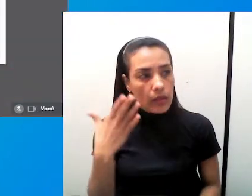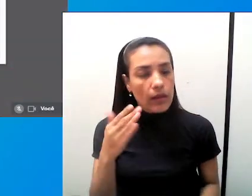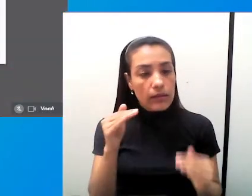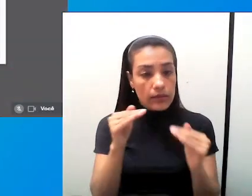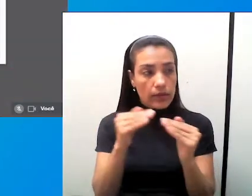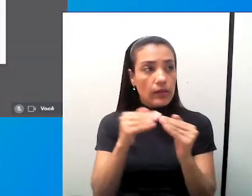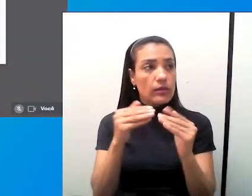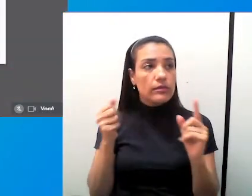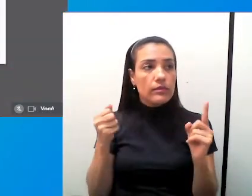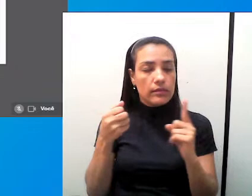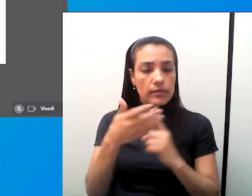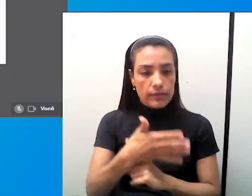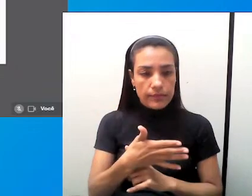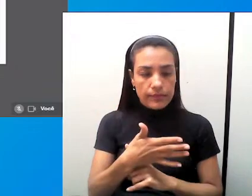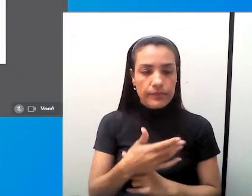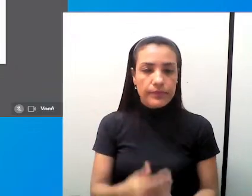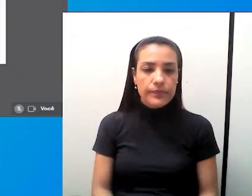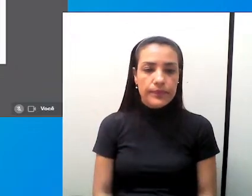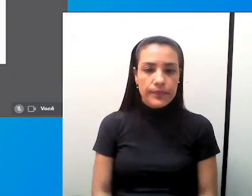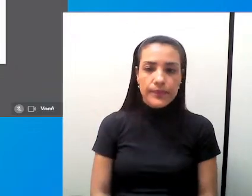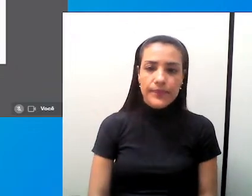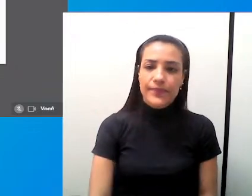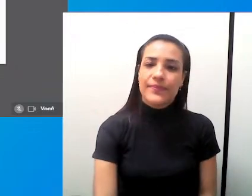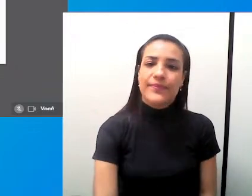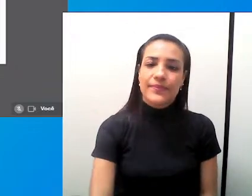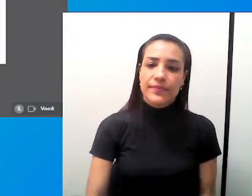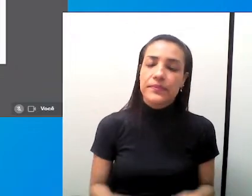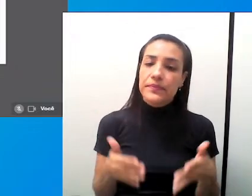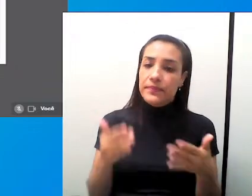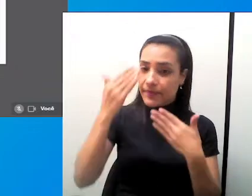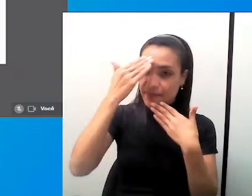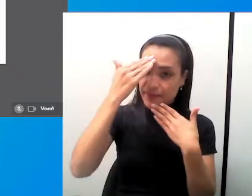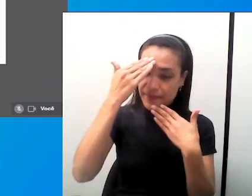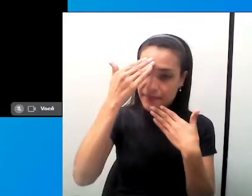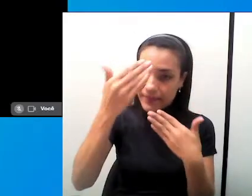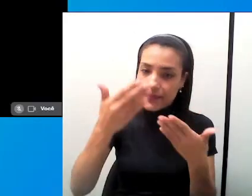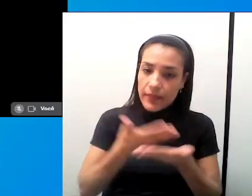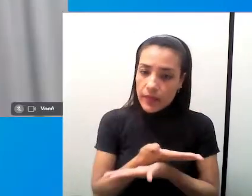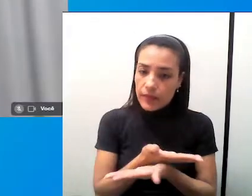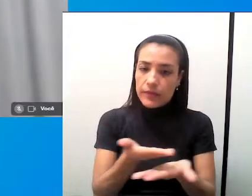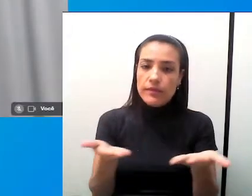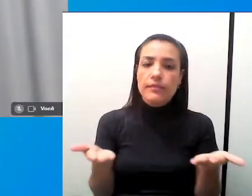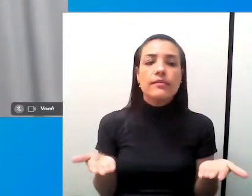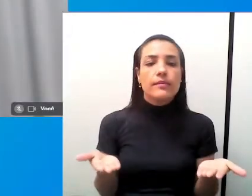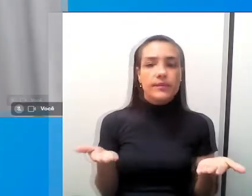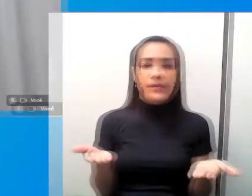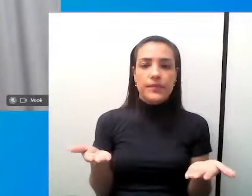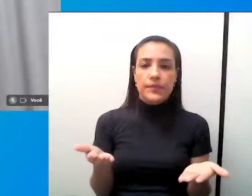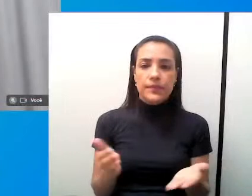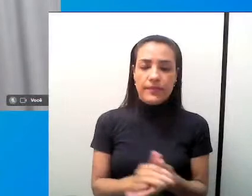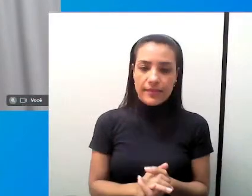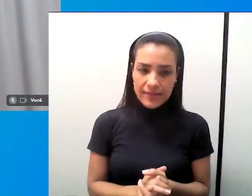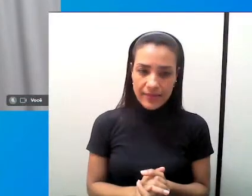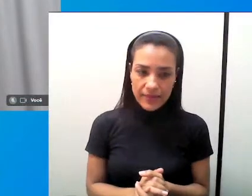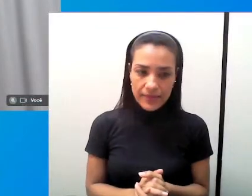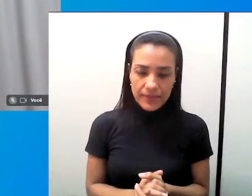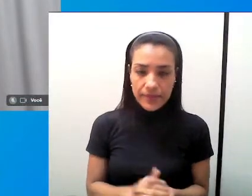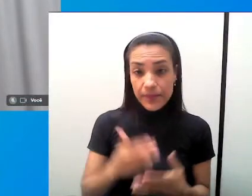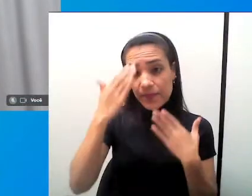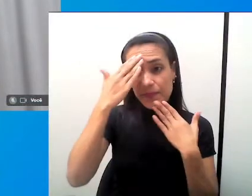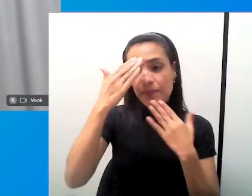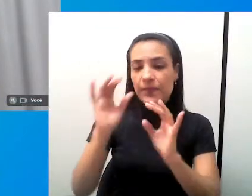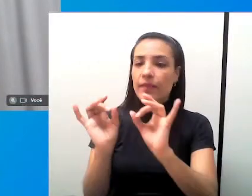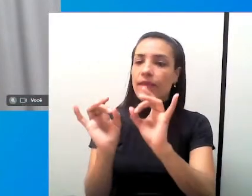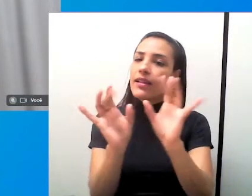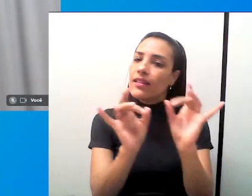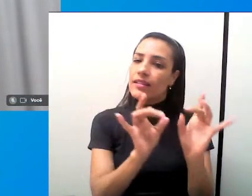da extensão. Então, agradeço a todos, meu agradecimento especial,